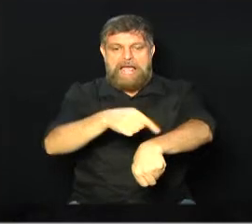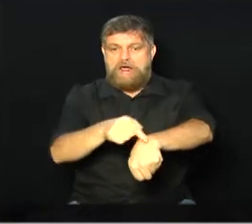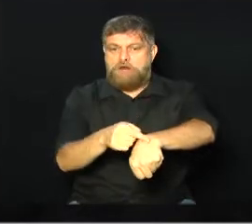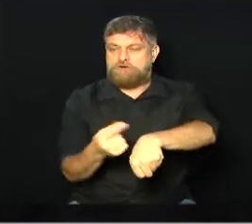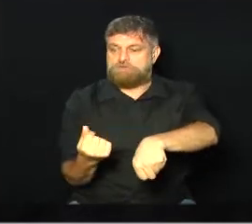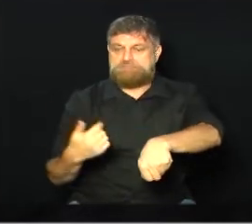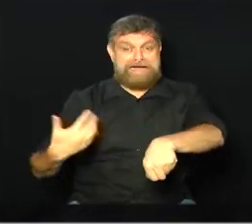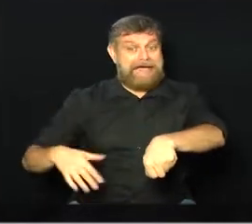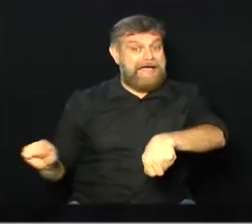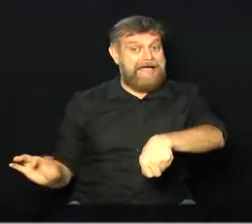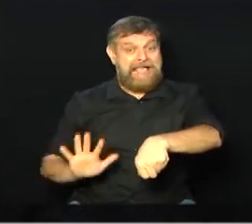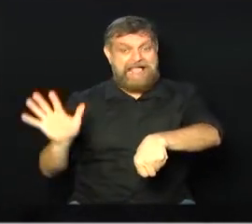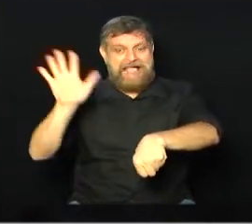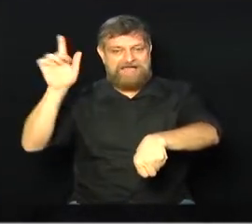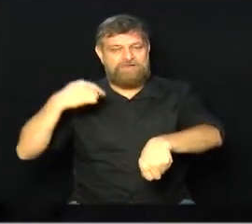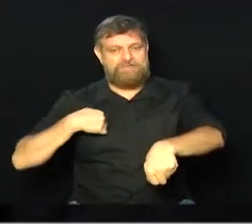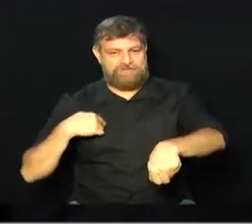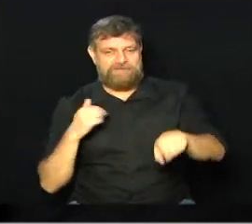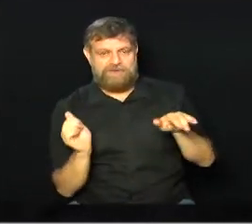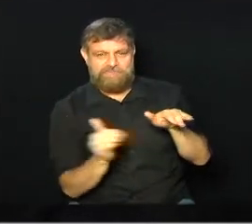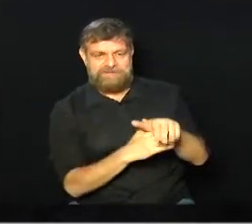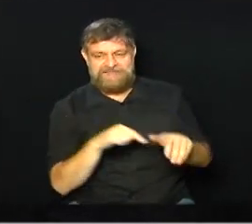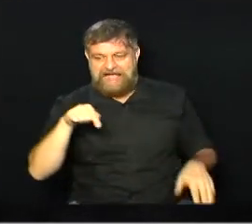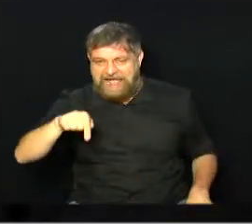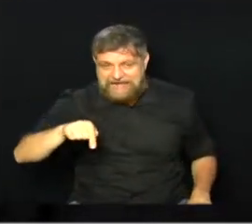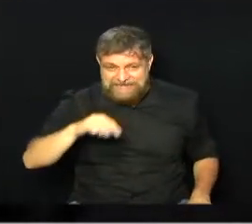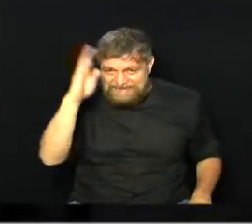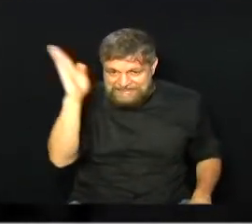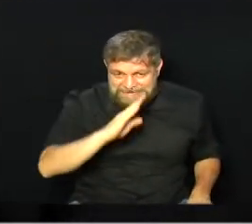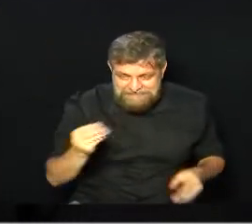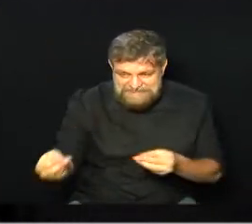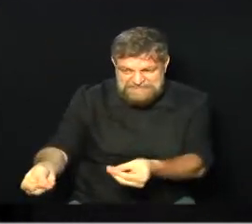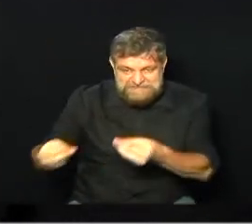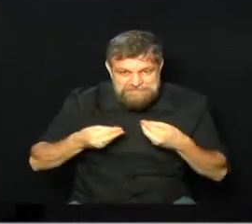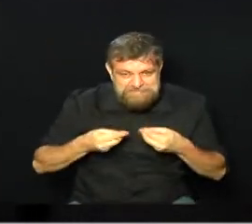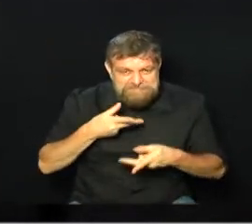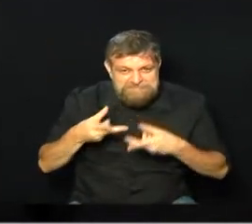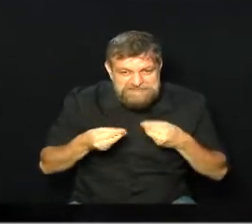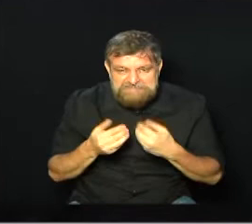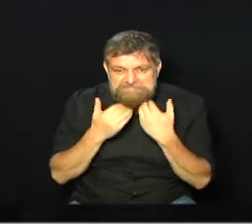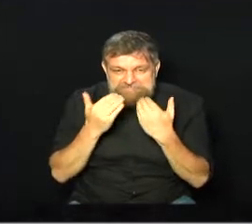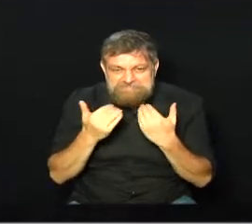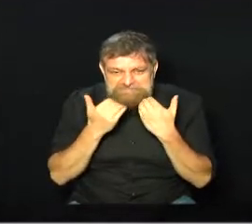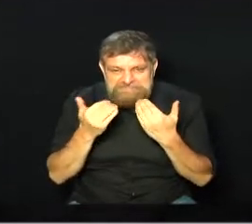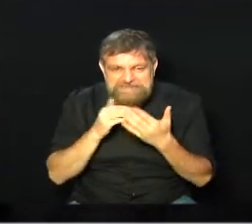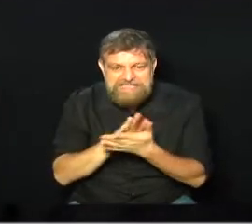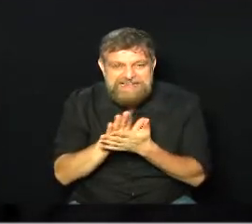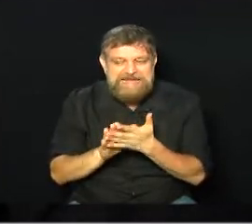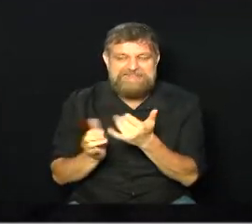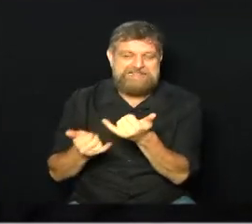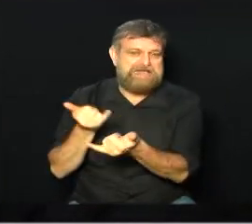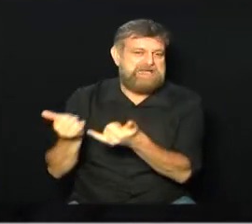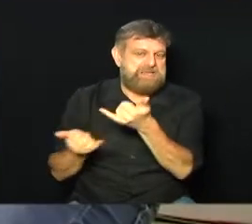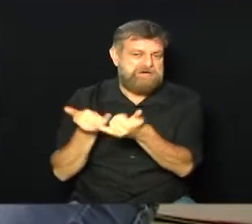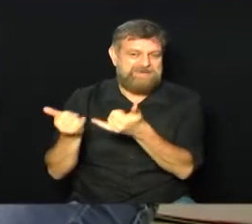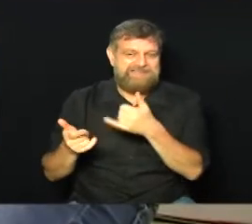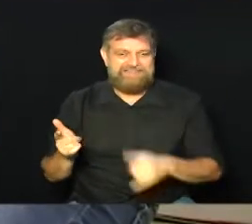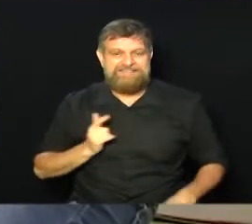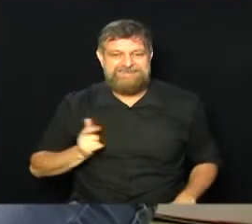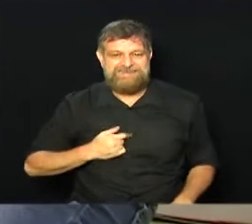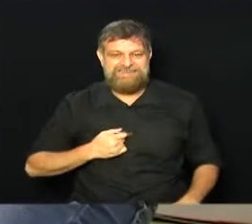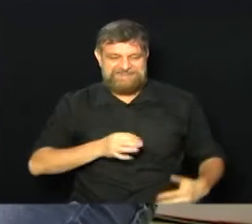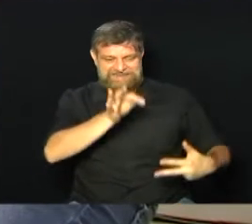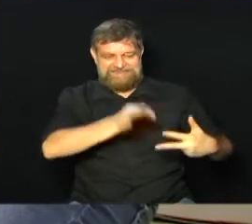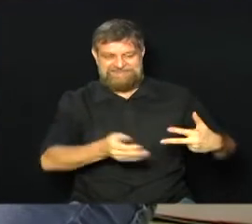histórias que você vai aprendendo, né? No Brasil, Sim. Ninguém te dá nada, não te dá nenhum, Nem um reloginho de brinquedo. Ganha uma briga na